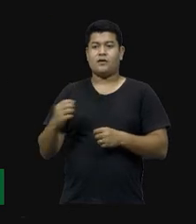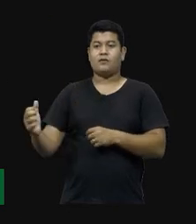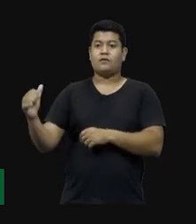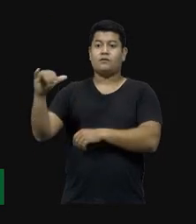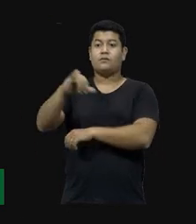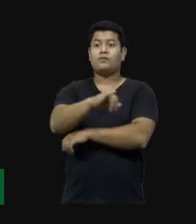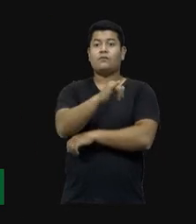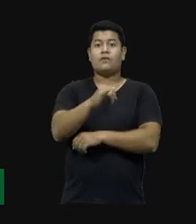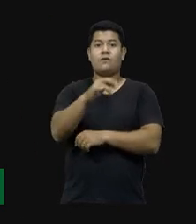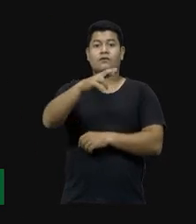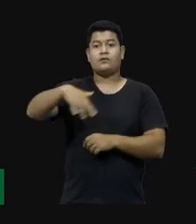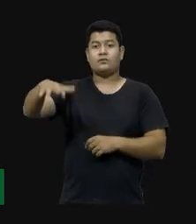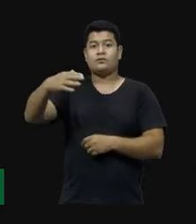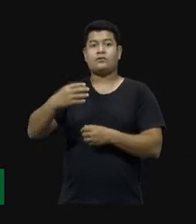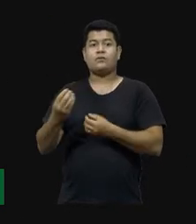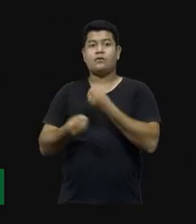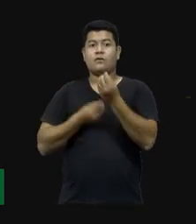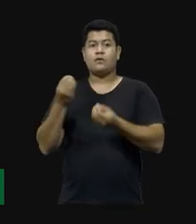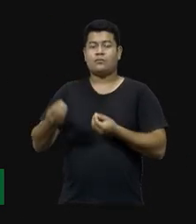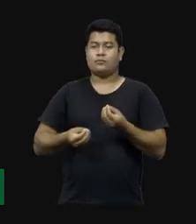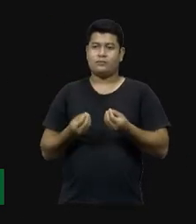Tiaguinho? Com o Arcanjo,